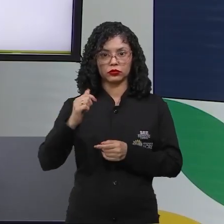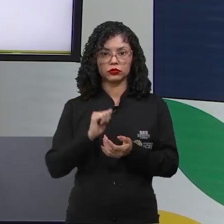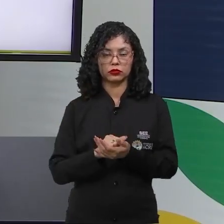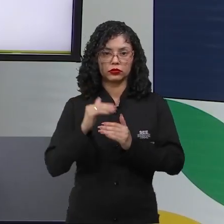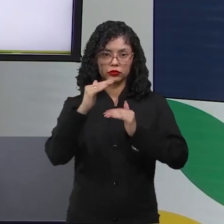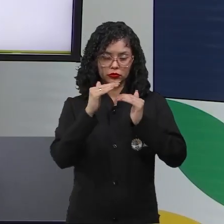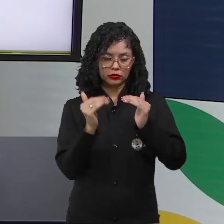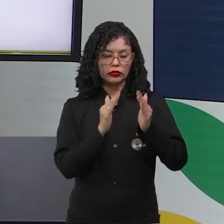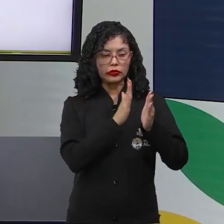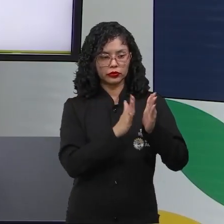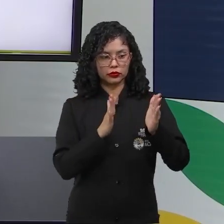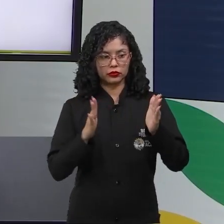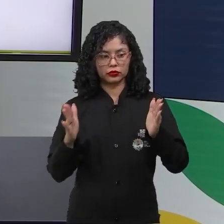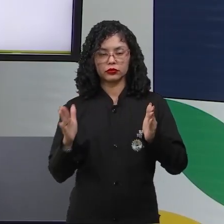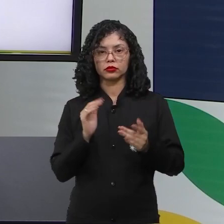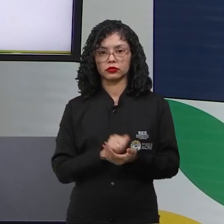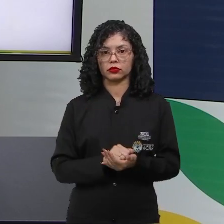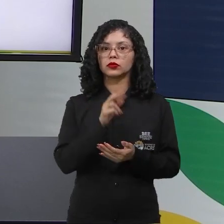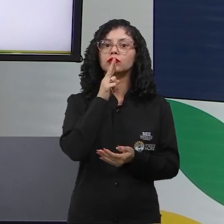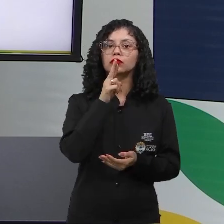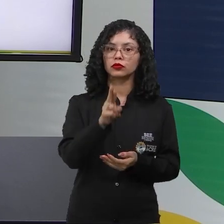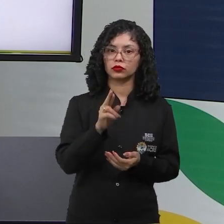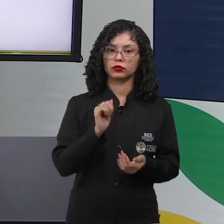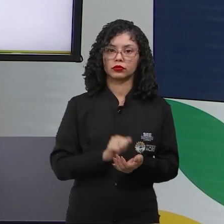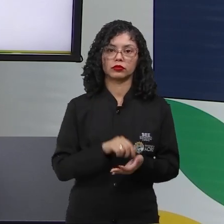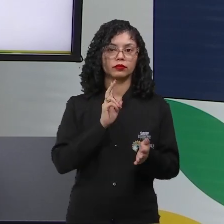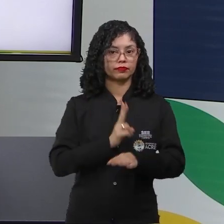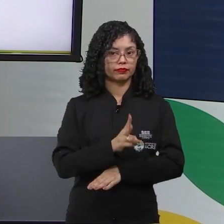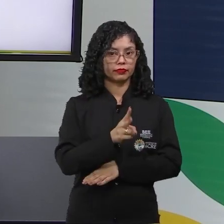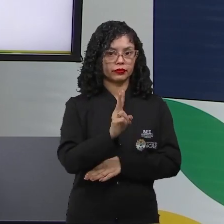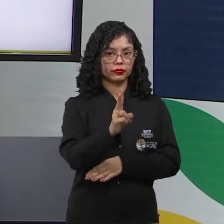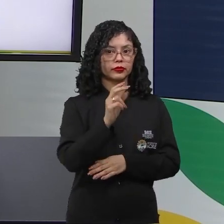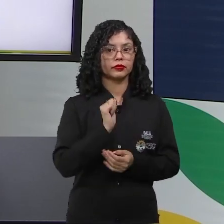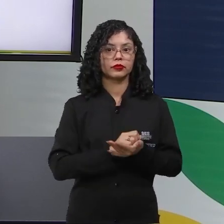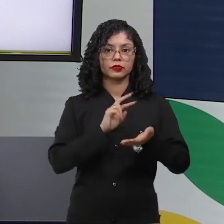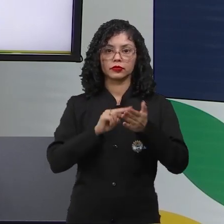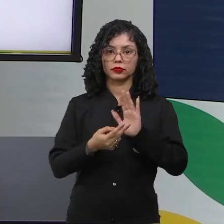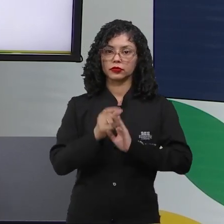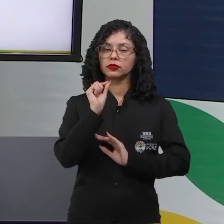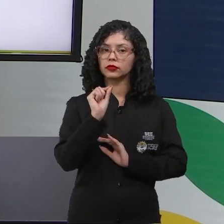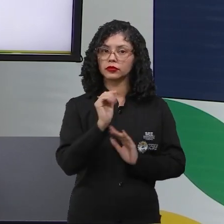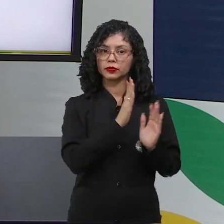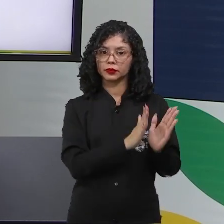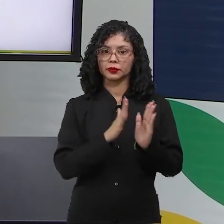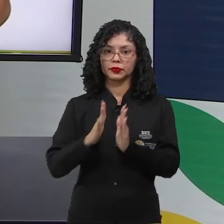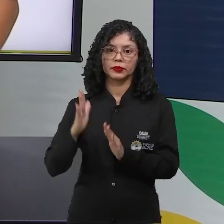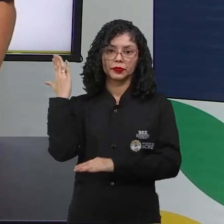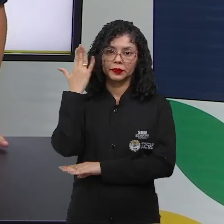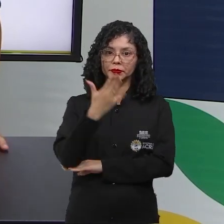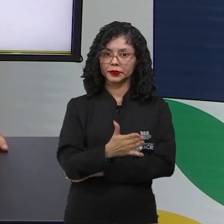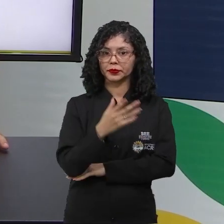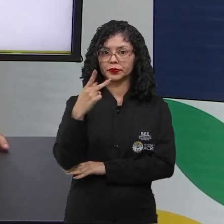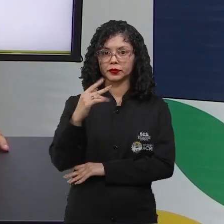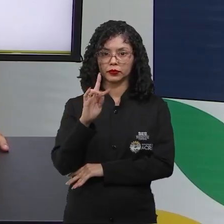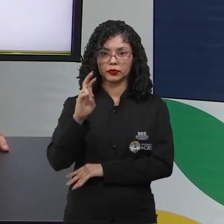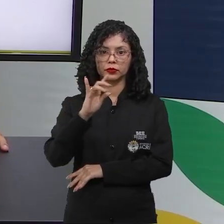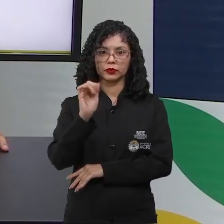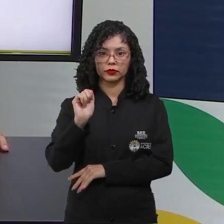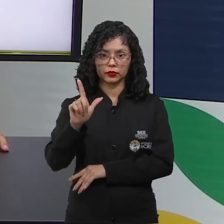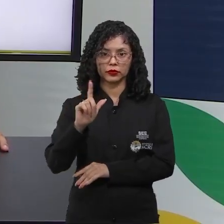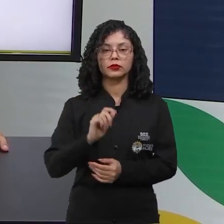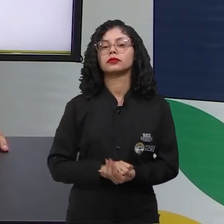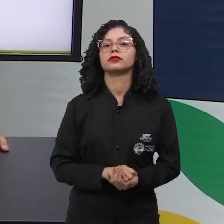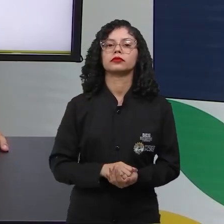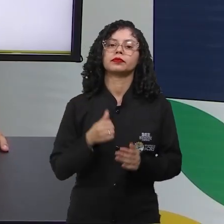em todos eles o resultado é uma constante, significa que são partes diretamente proporcionais.